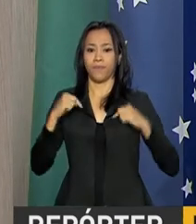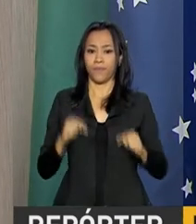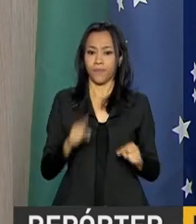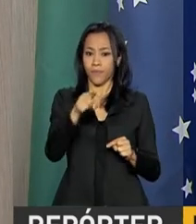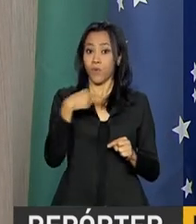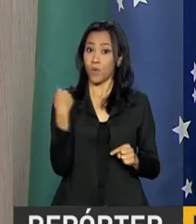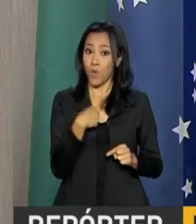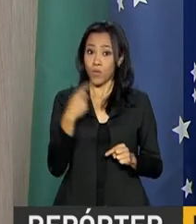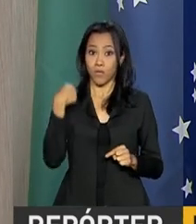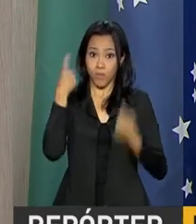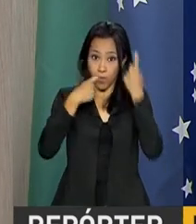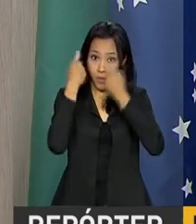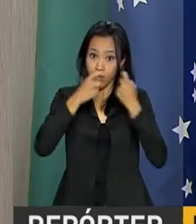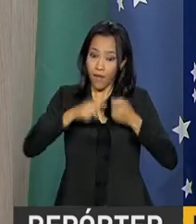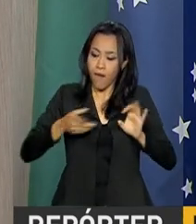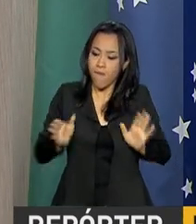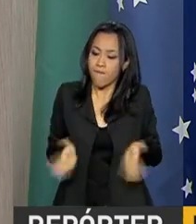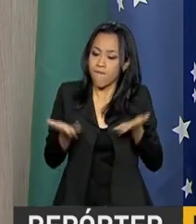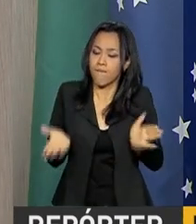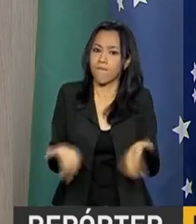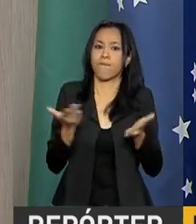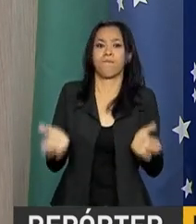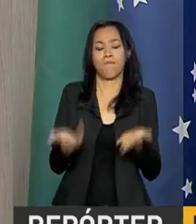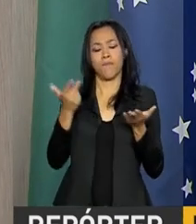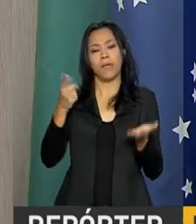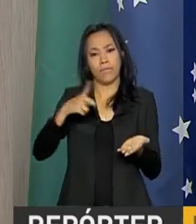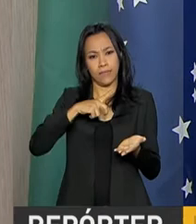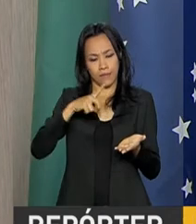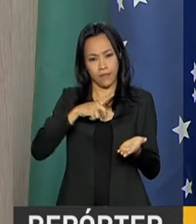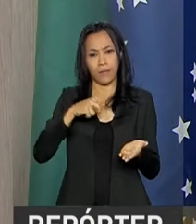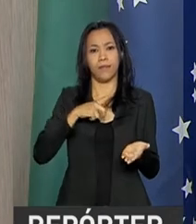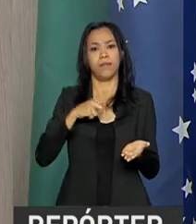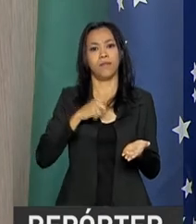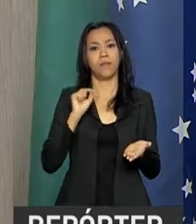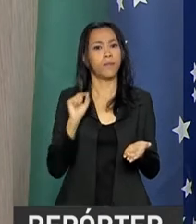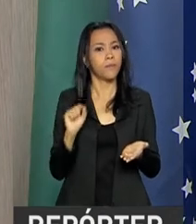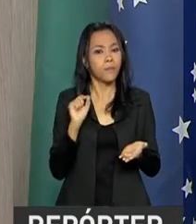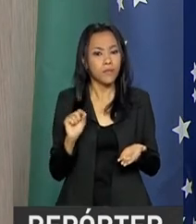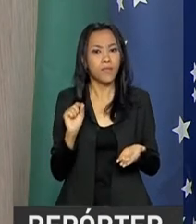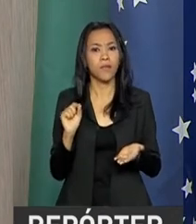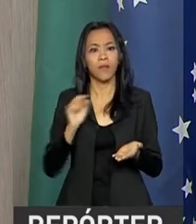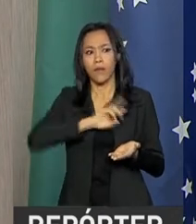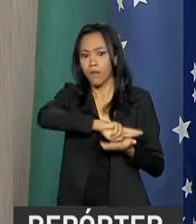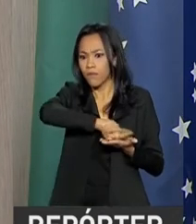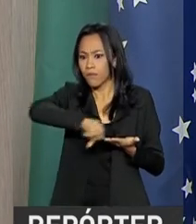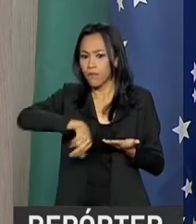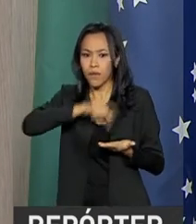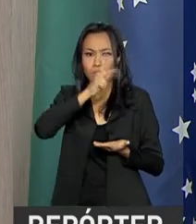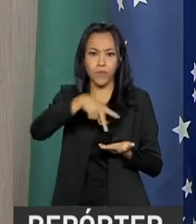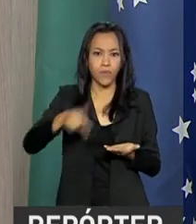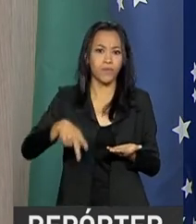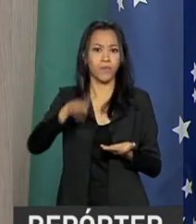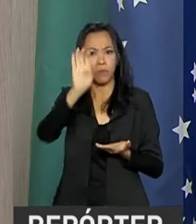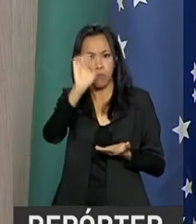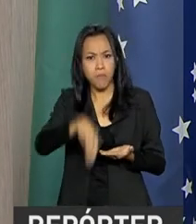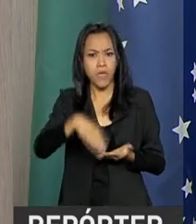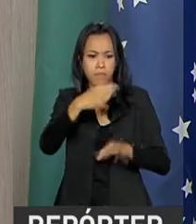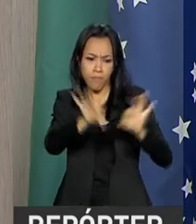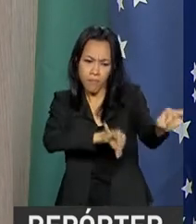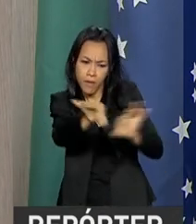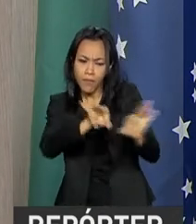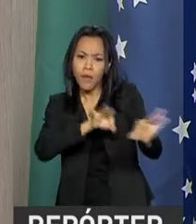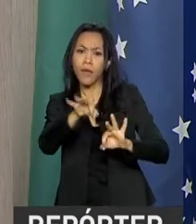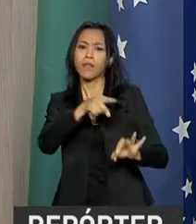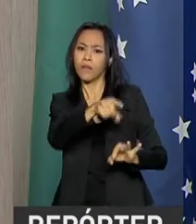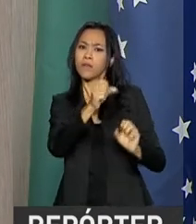principal preocupação que o que tenha é bastante provável é que tem muitos professores eles estejam bem qualificados o que eles